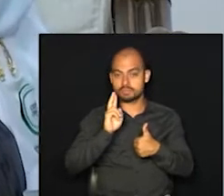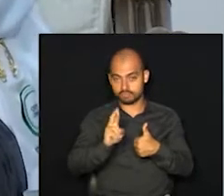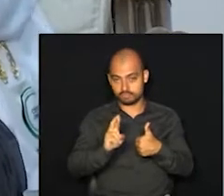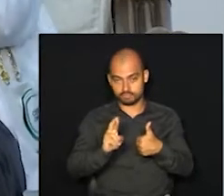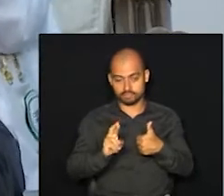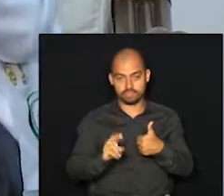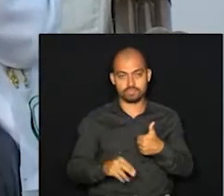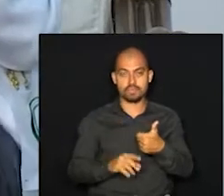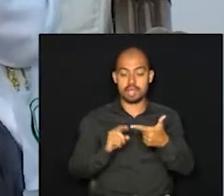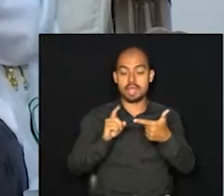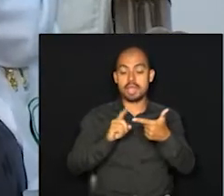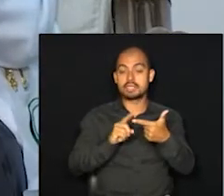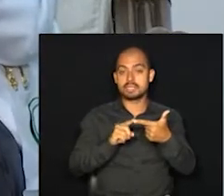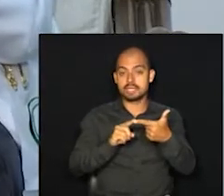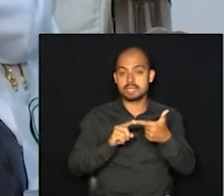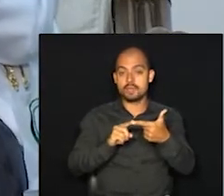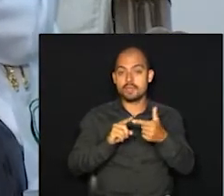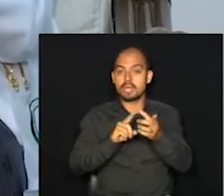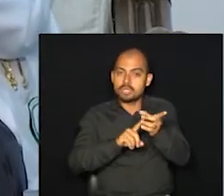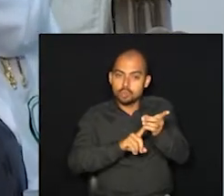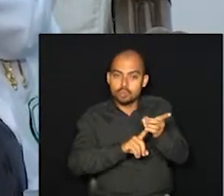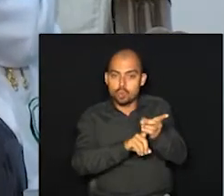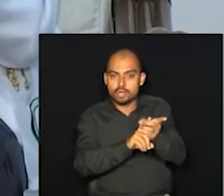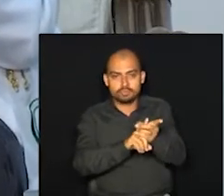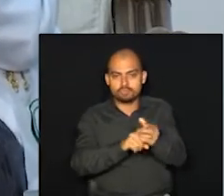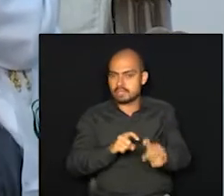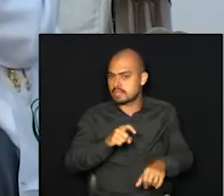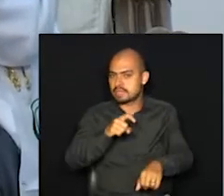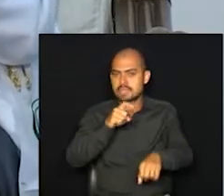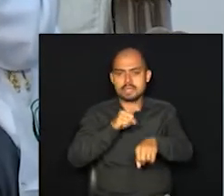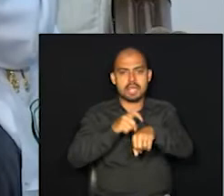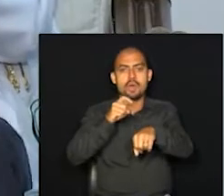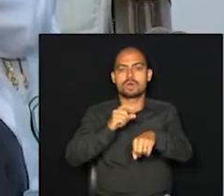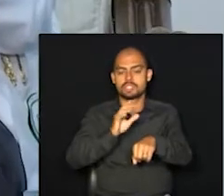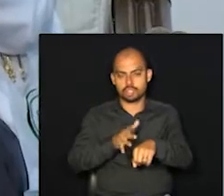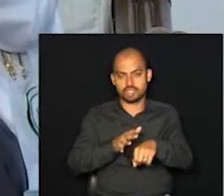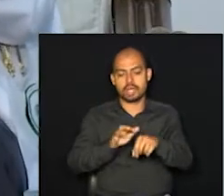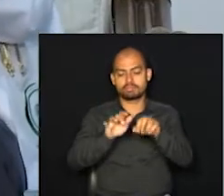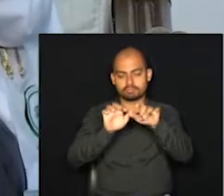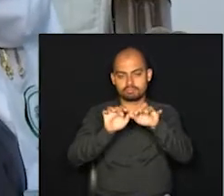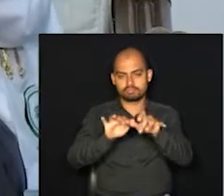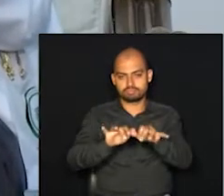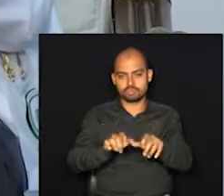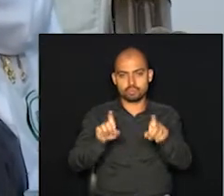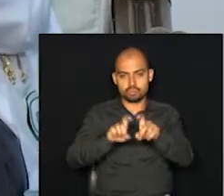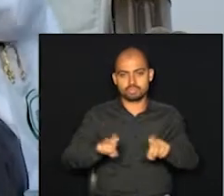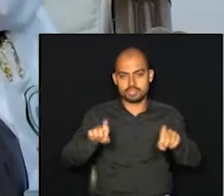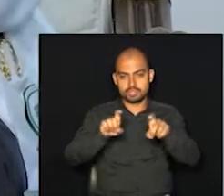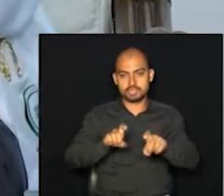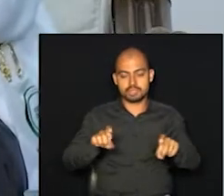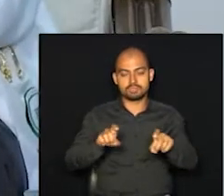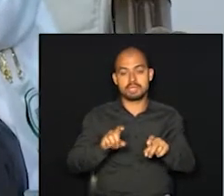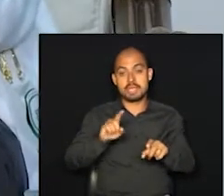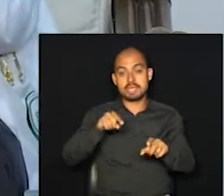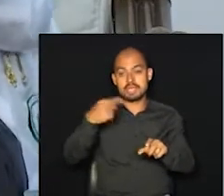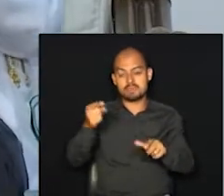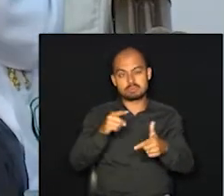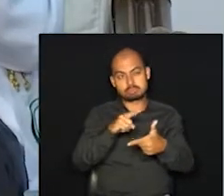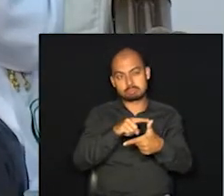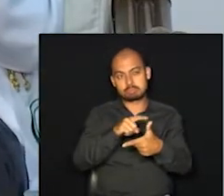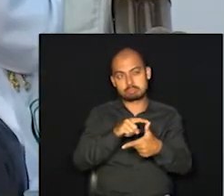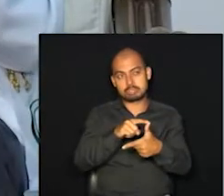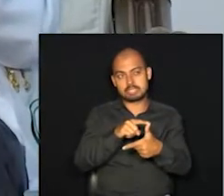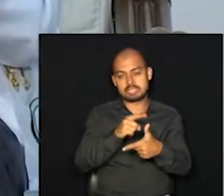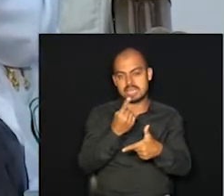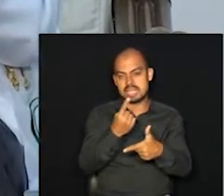já sai na hora, né, já vai para o computador, e uma semana, 10 dias, deve